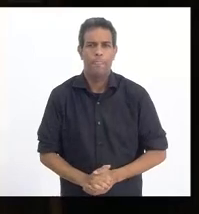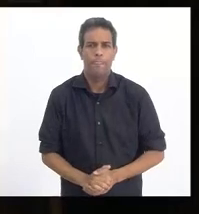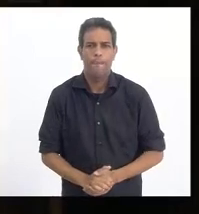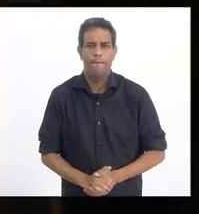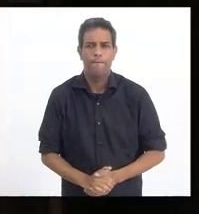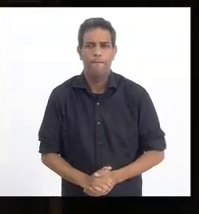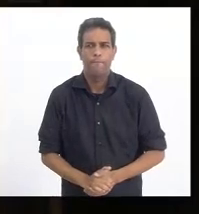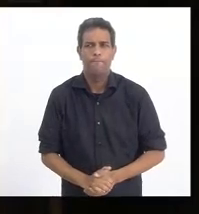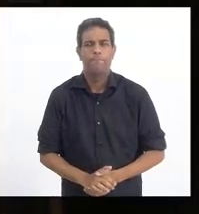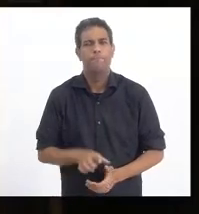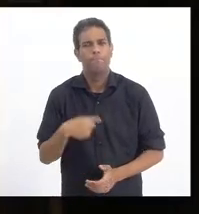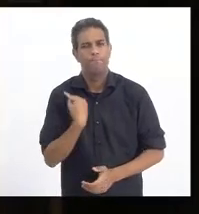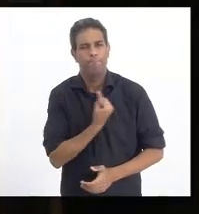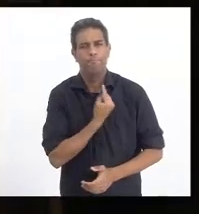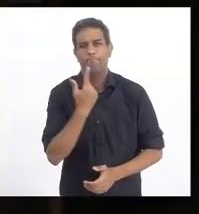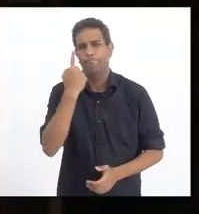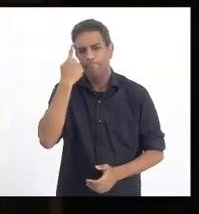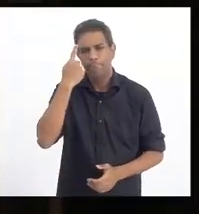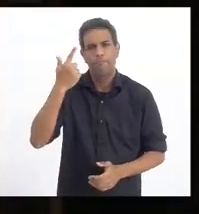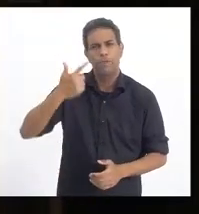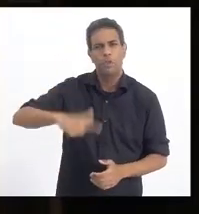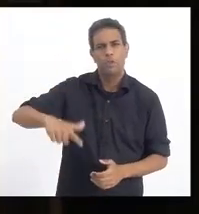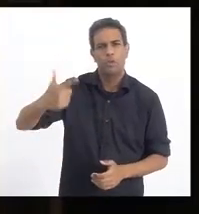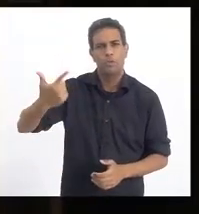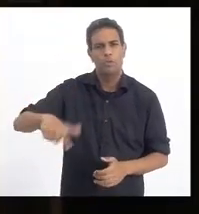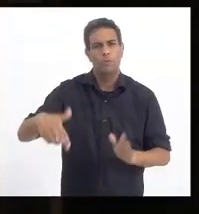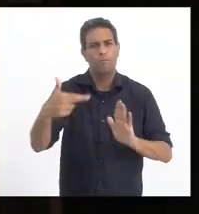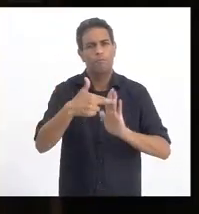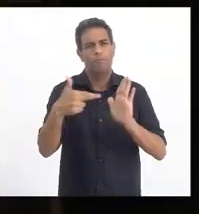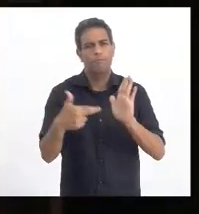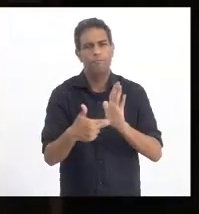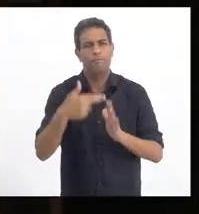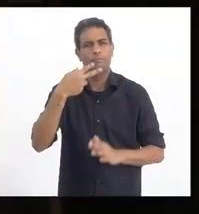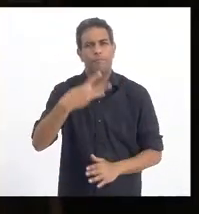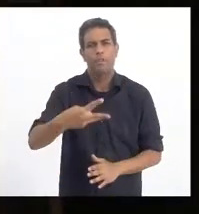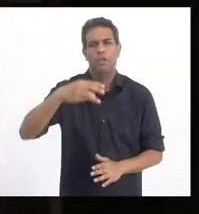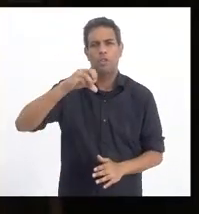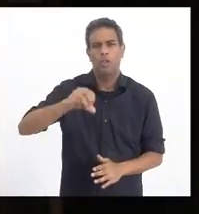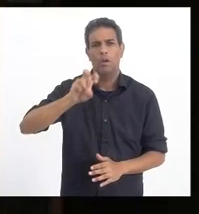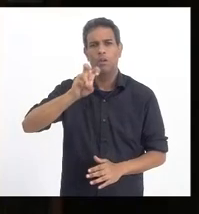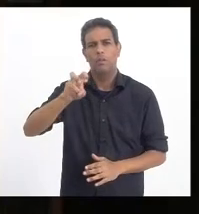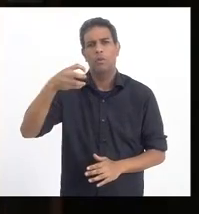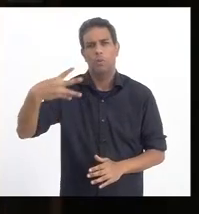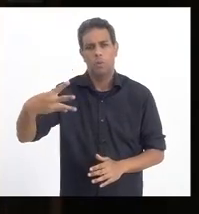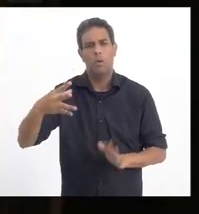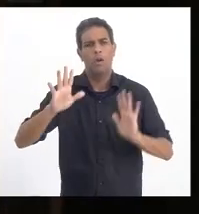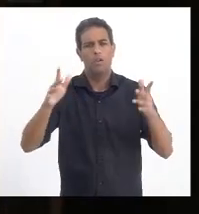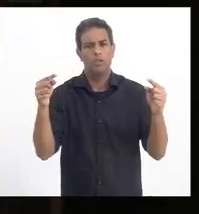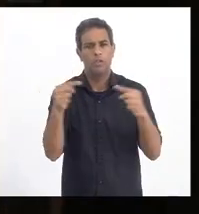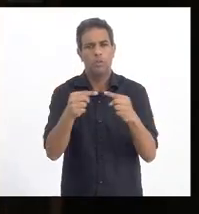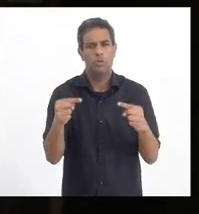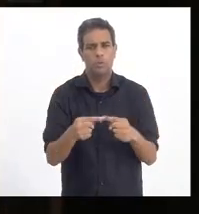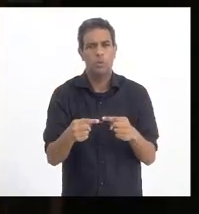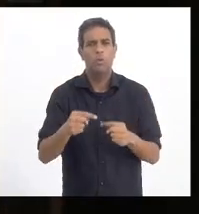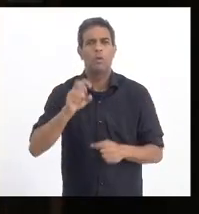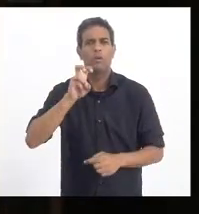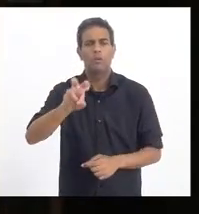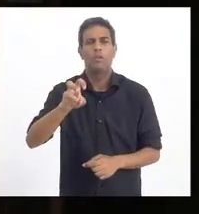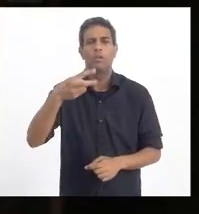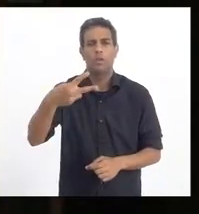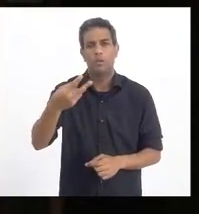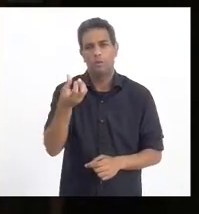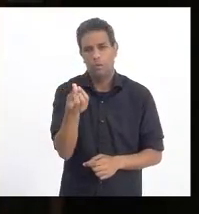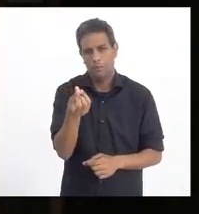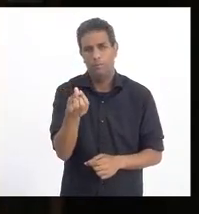e é a gente repete uma Norma aqui que veio já na lei 3954 que já estava prevista na lei 52 de